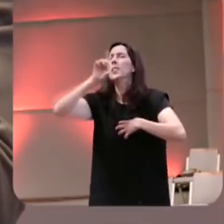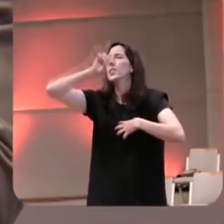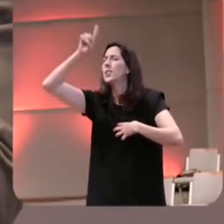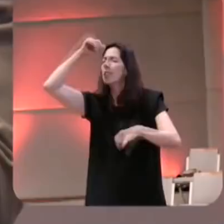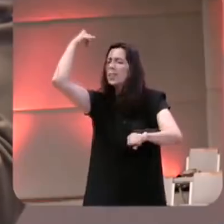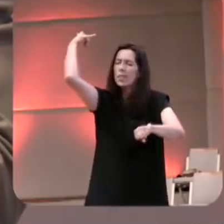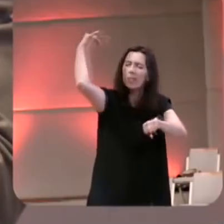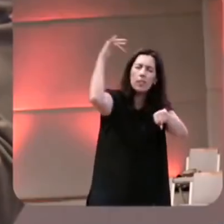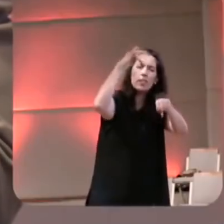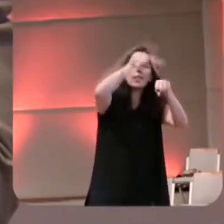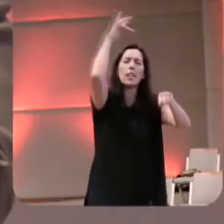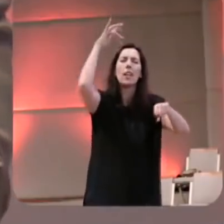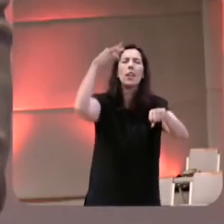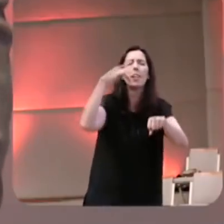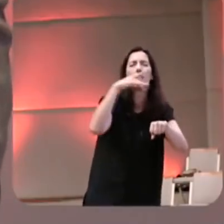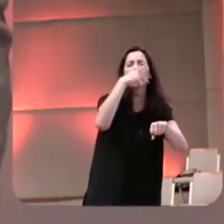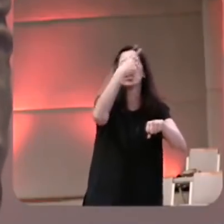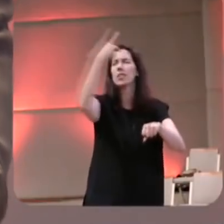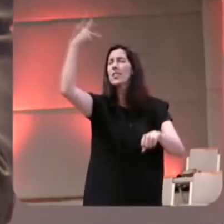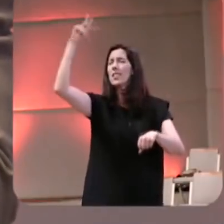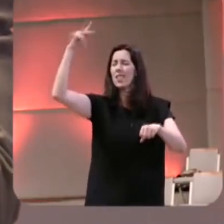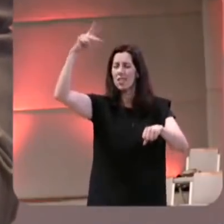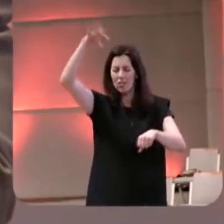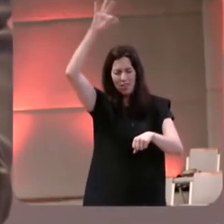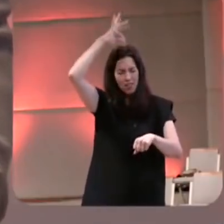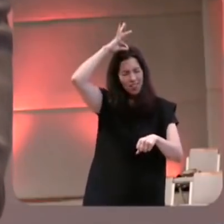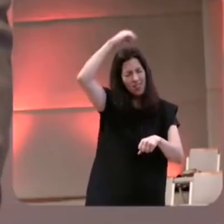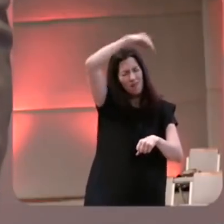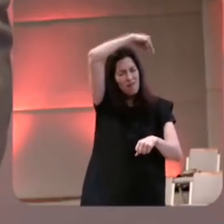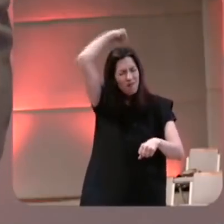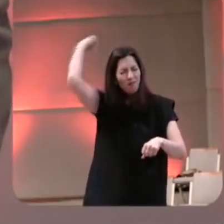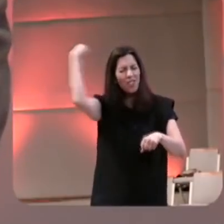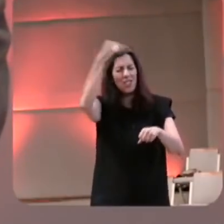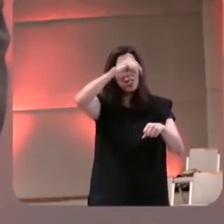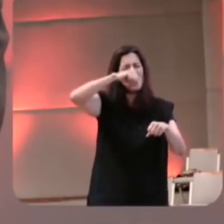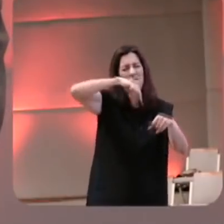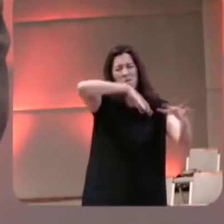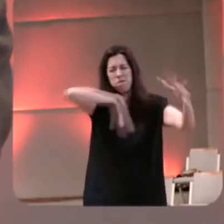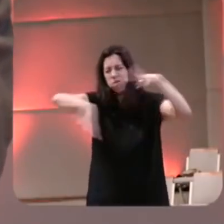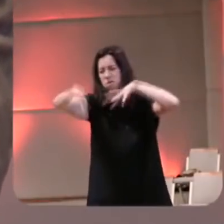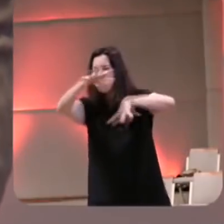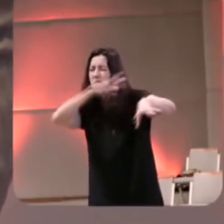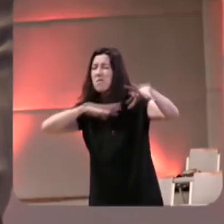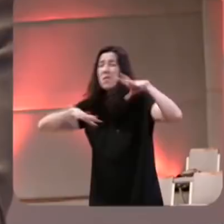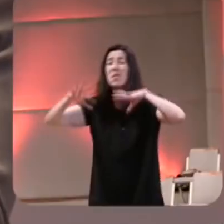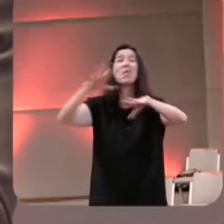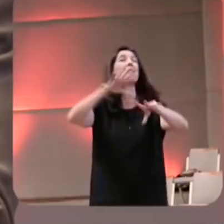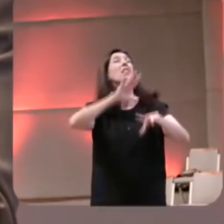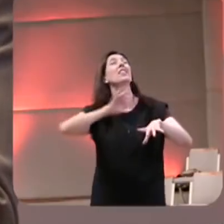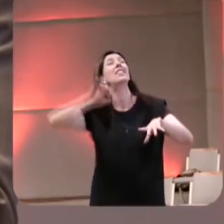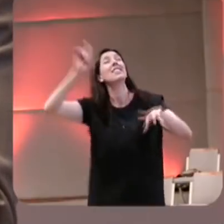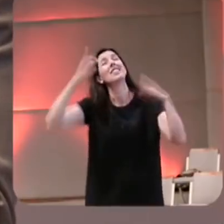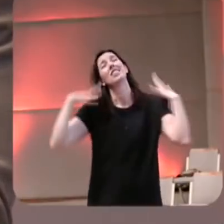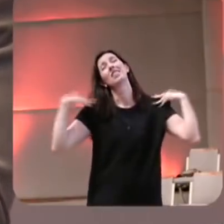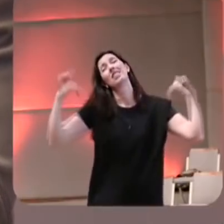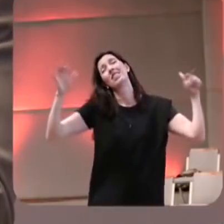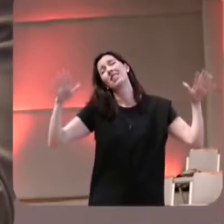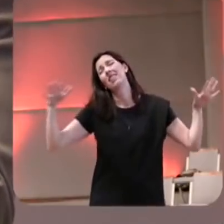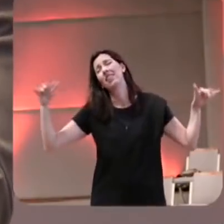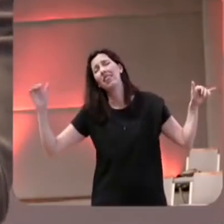toque do mover do Senhor, o teu espírito seja derramado dentro da alma, mas que os teus anjos toquem